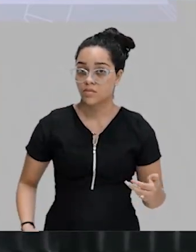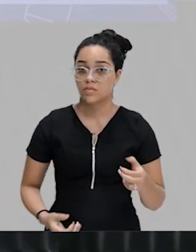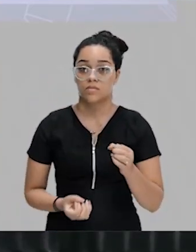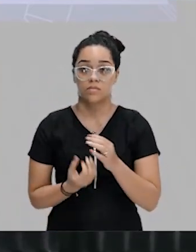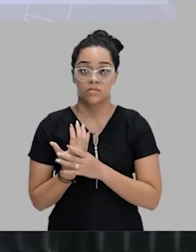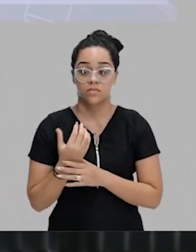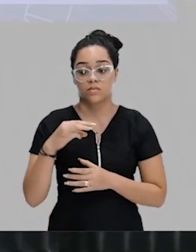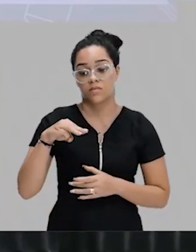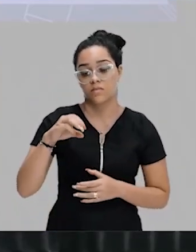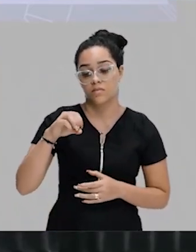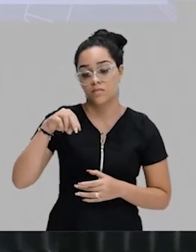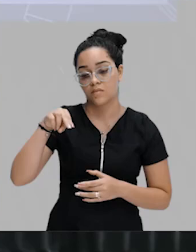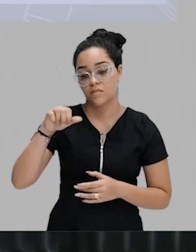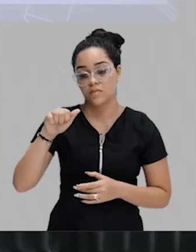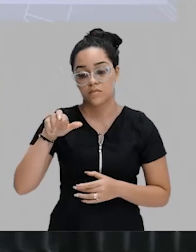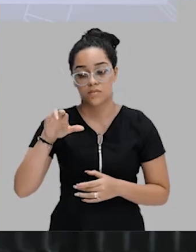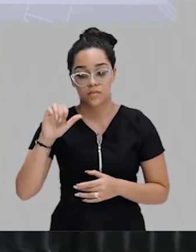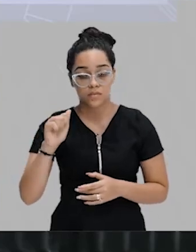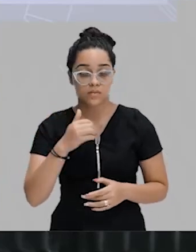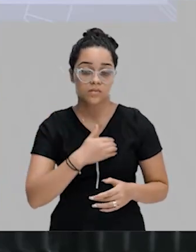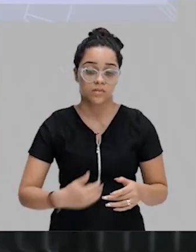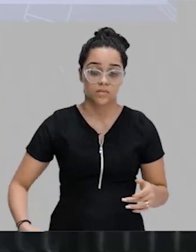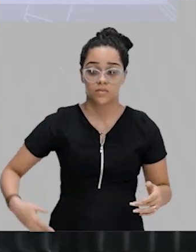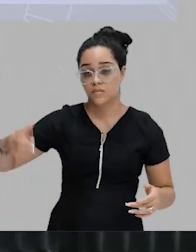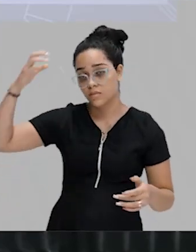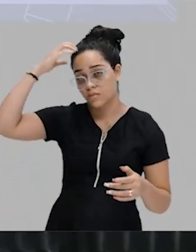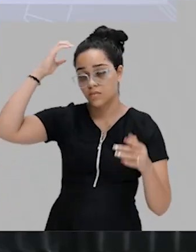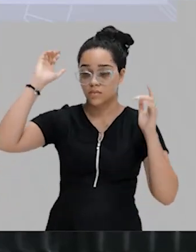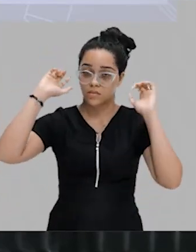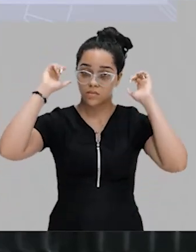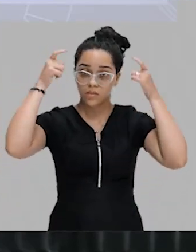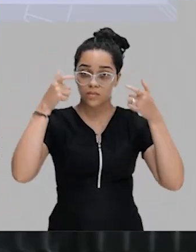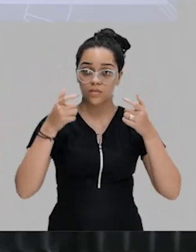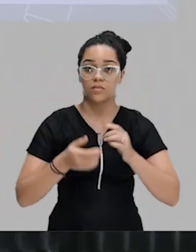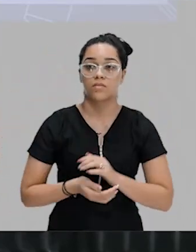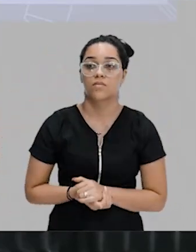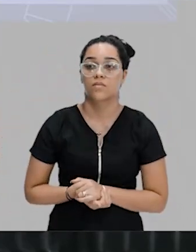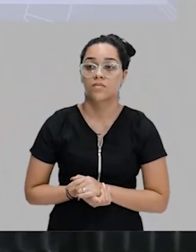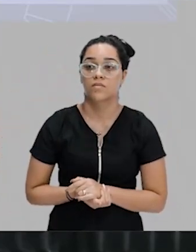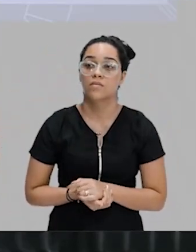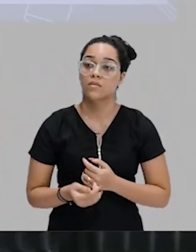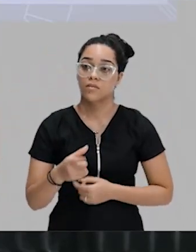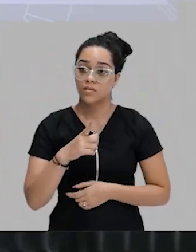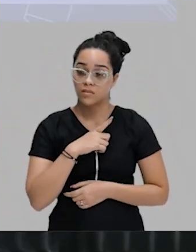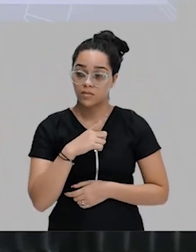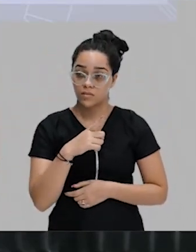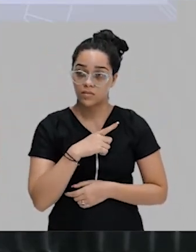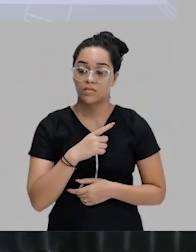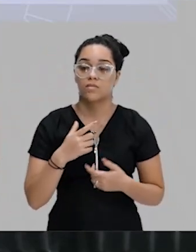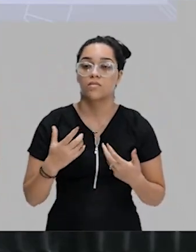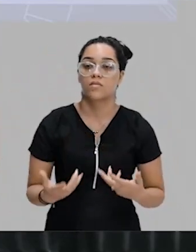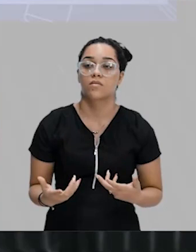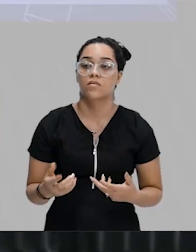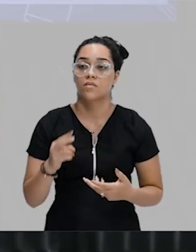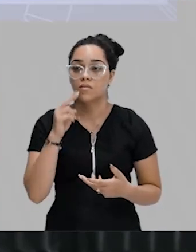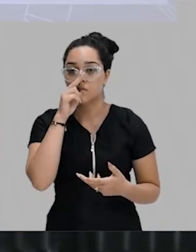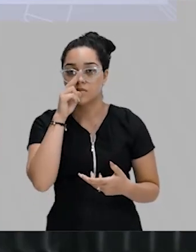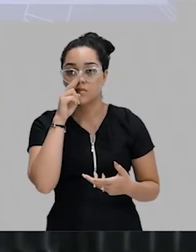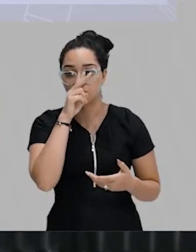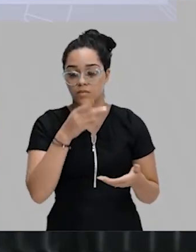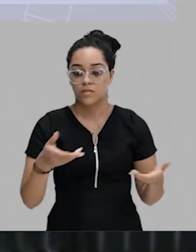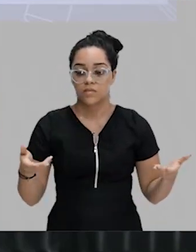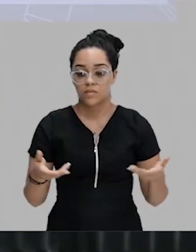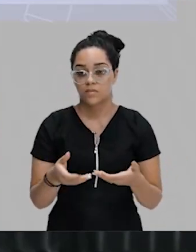formando é o monarca, é o rei, que ele passa a exercer o poder agora